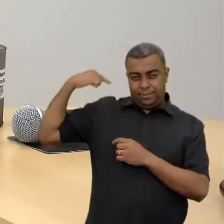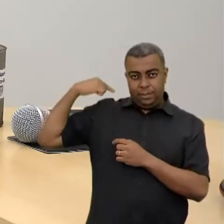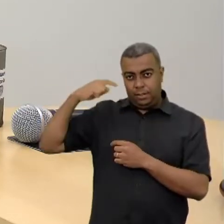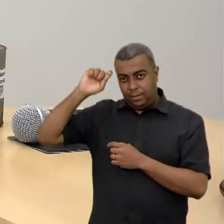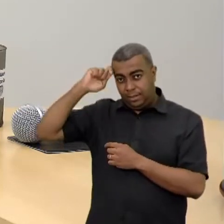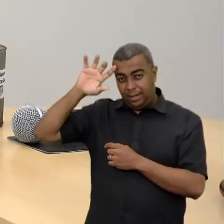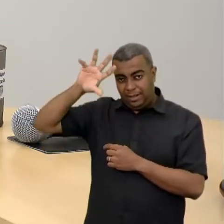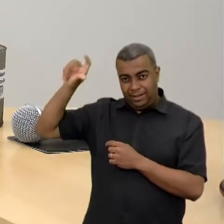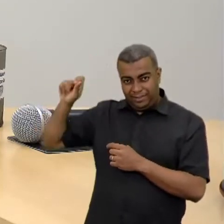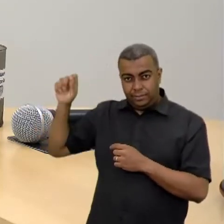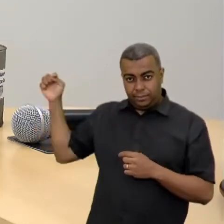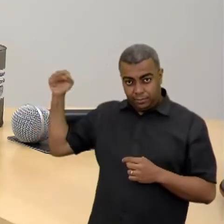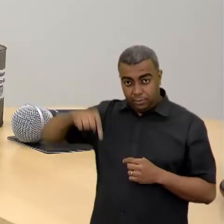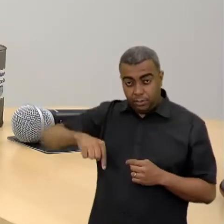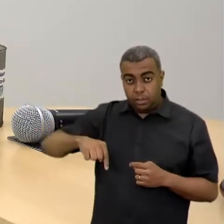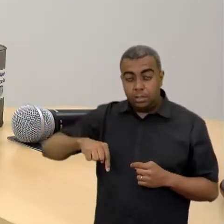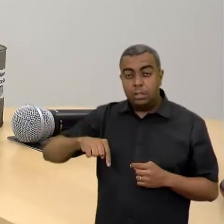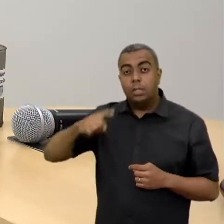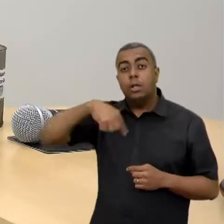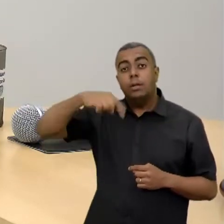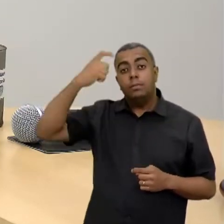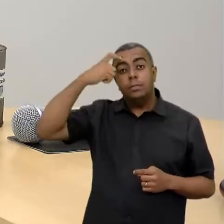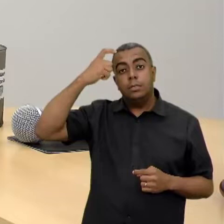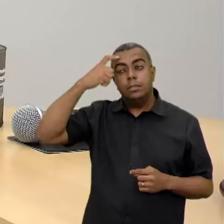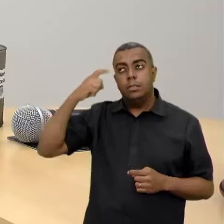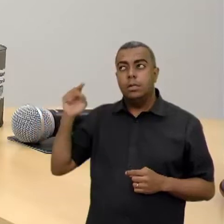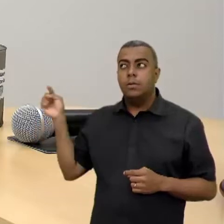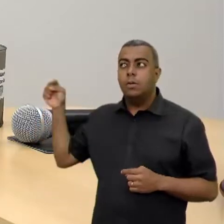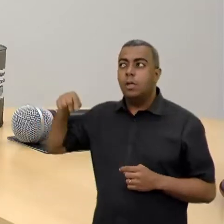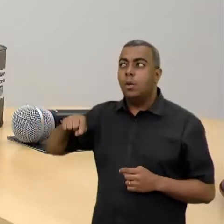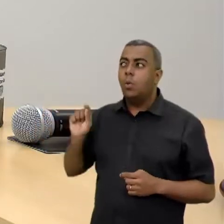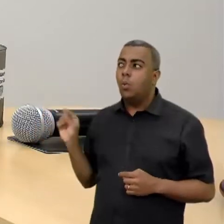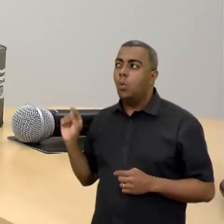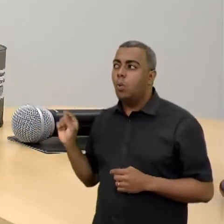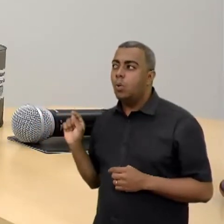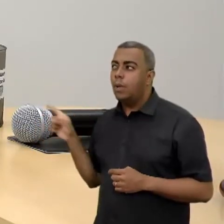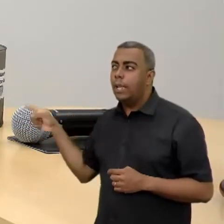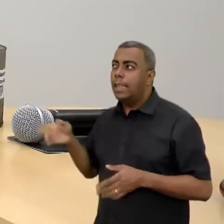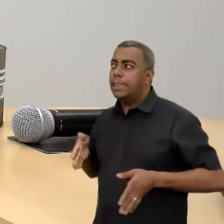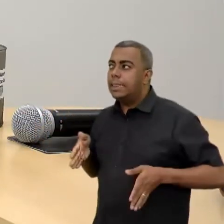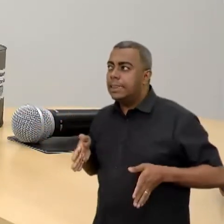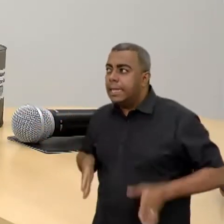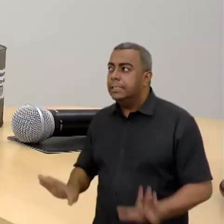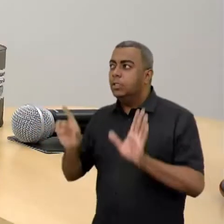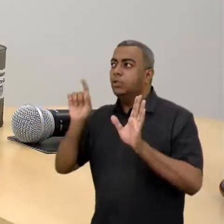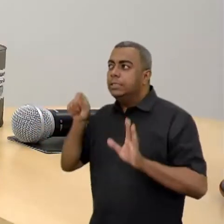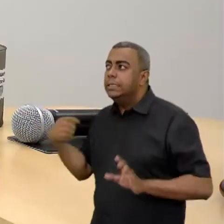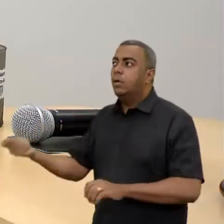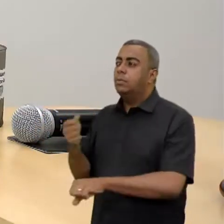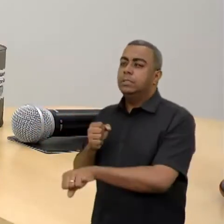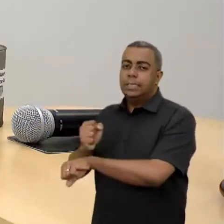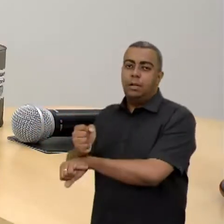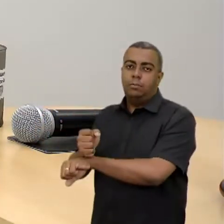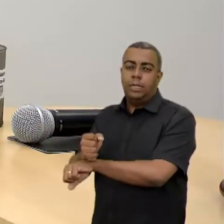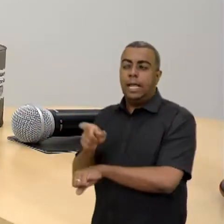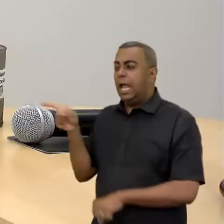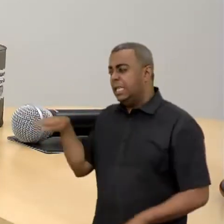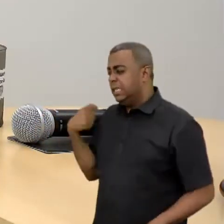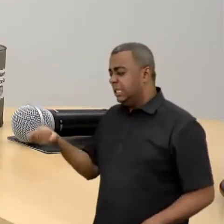a gente traz junto aquela ideia, aquela crença de que esse povo nasceu para ser assim, né? Nasceu